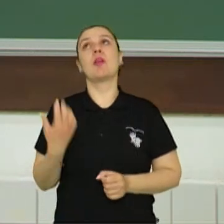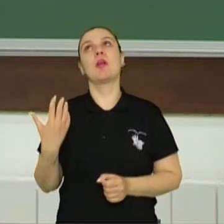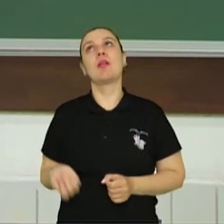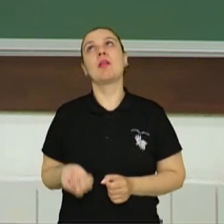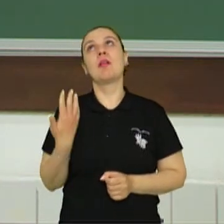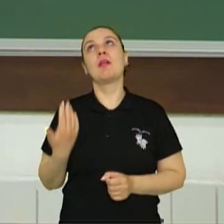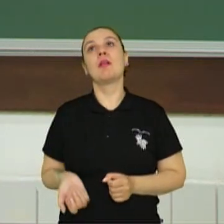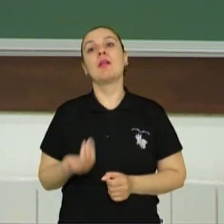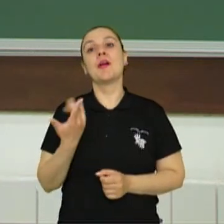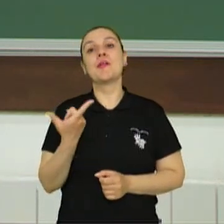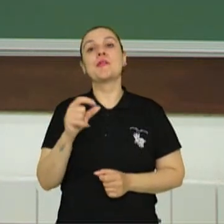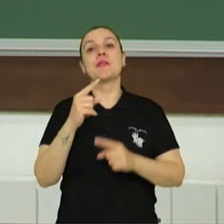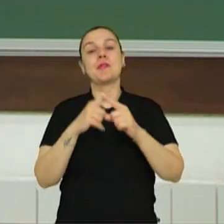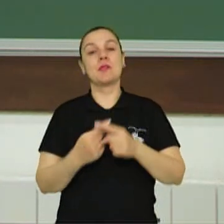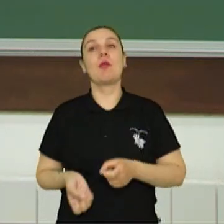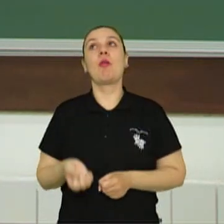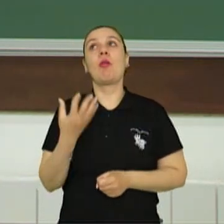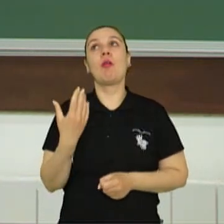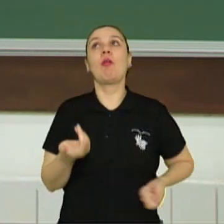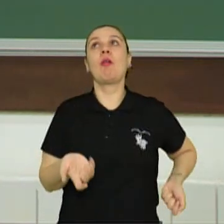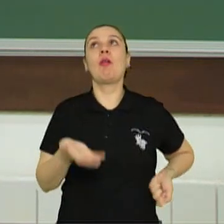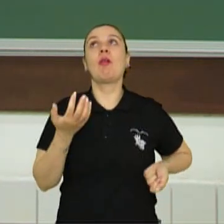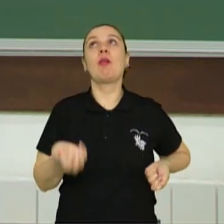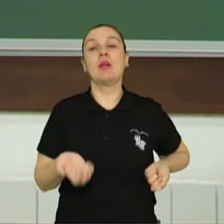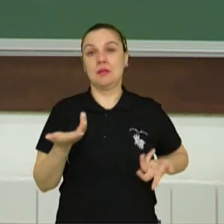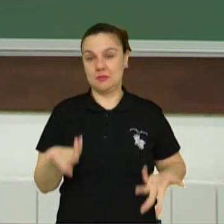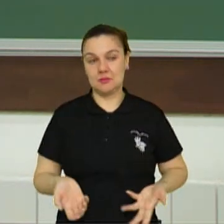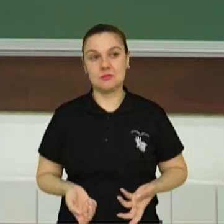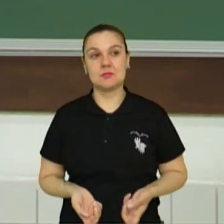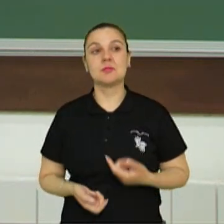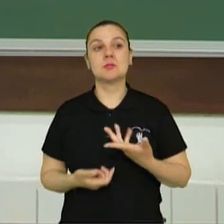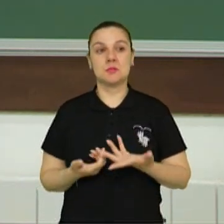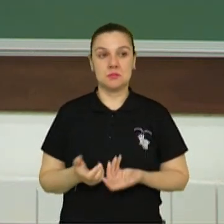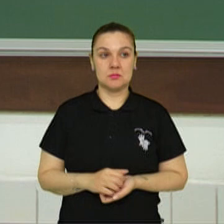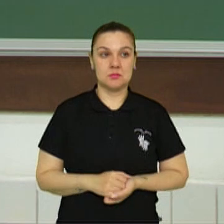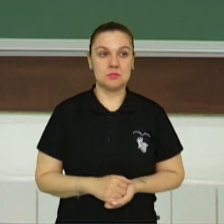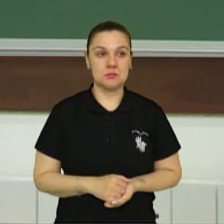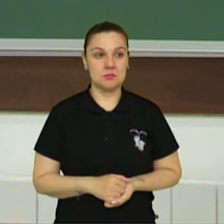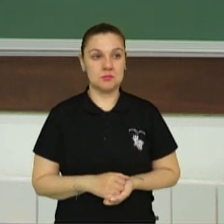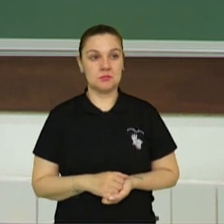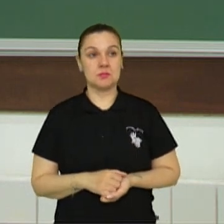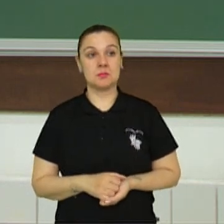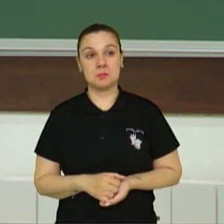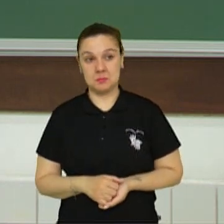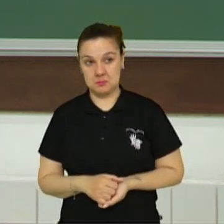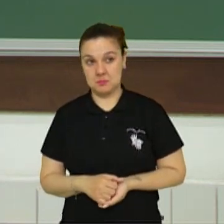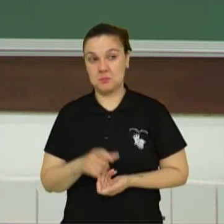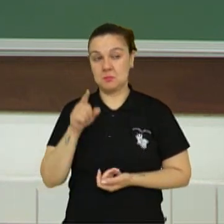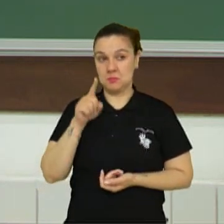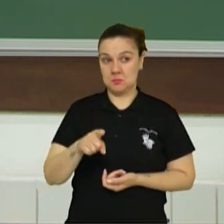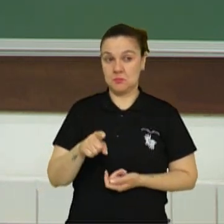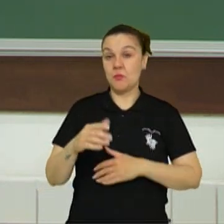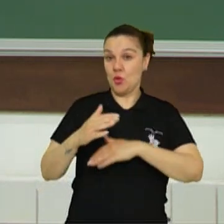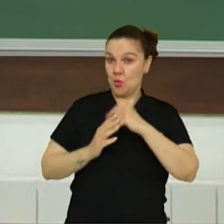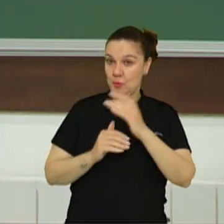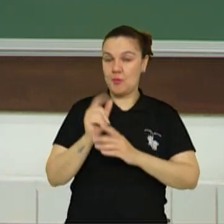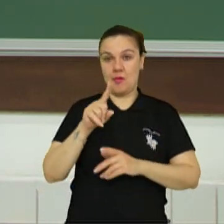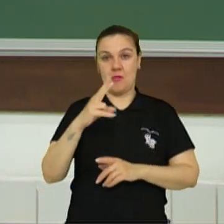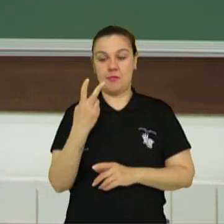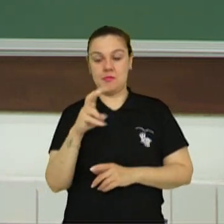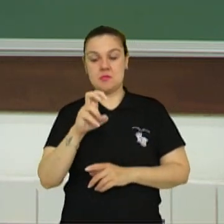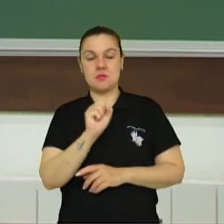vezes jogar a bolinha para cima. Né? Então, vai do bom senso, para não criar uma situação constrangedora ali. No